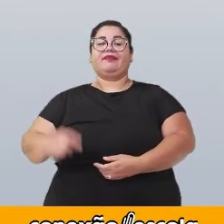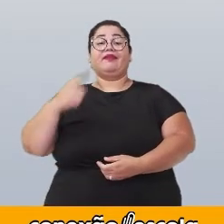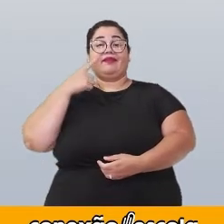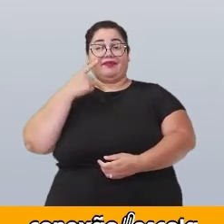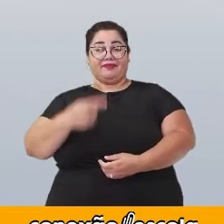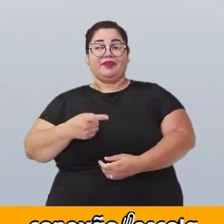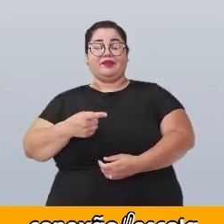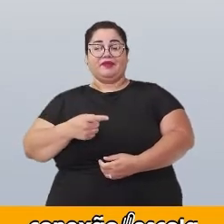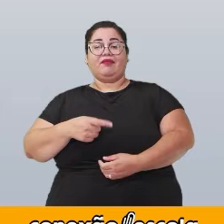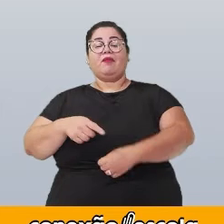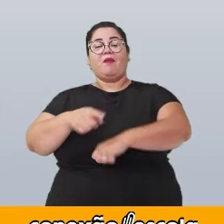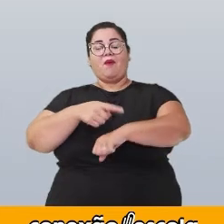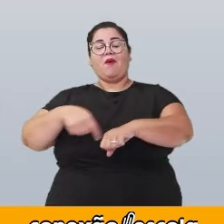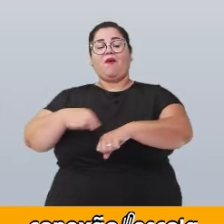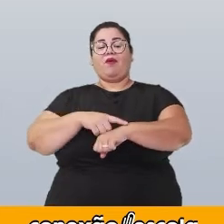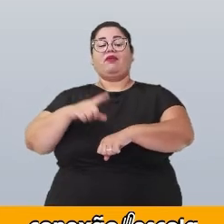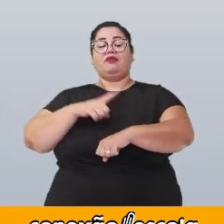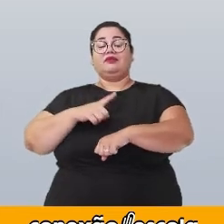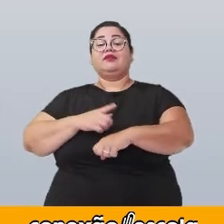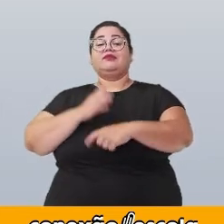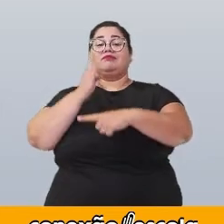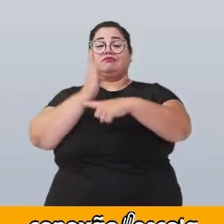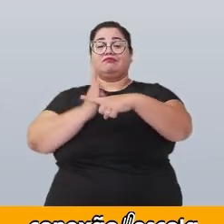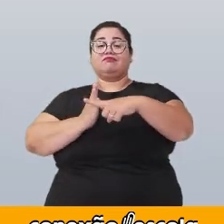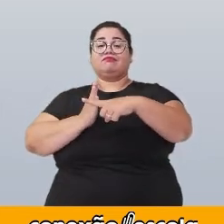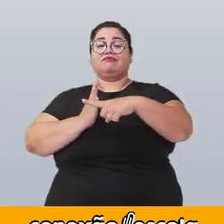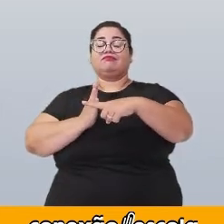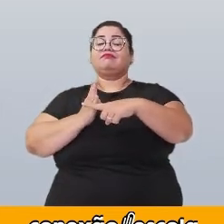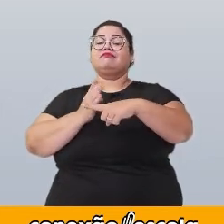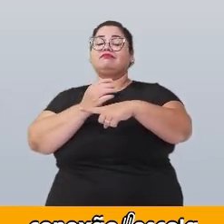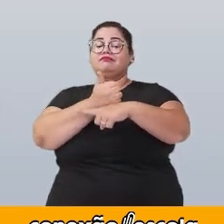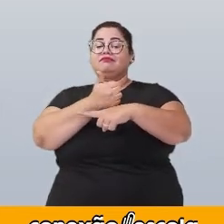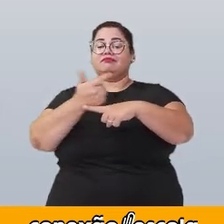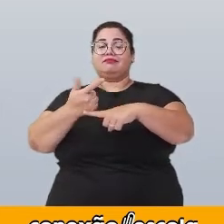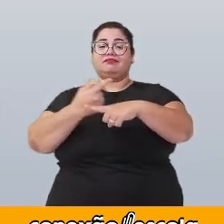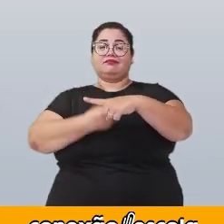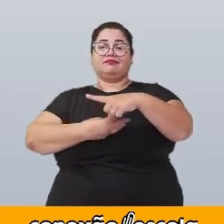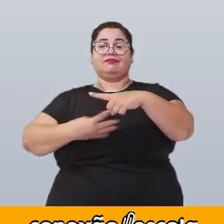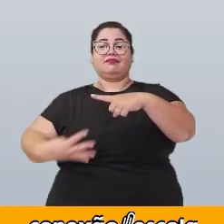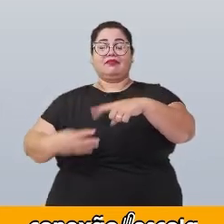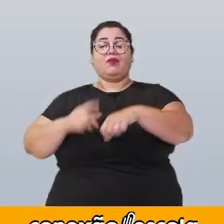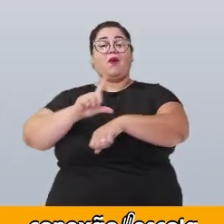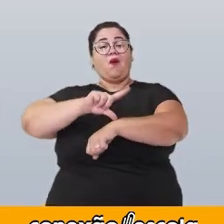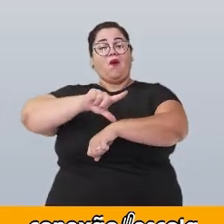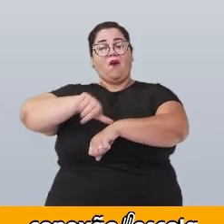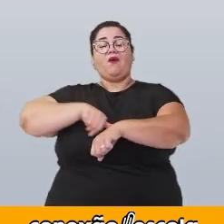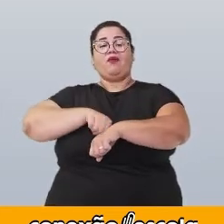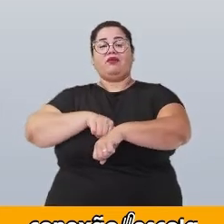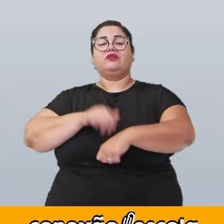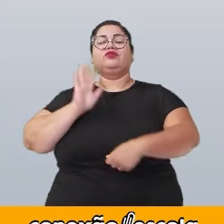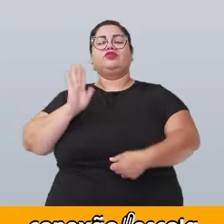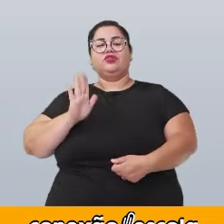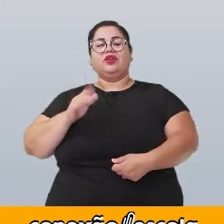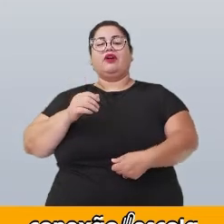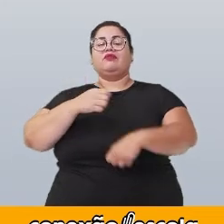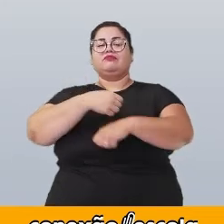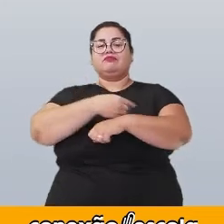Viram? Aqui eu tenho 4 partes da hora. Já